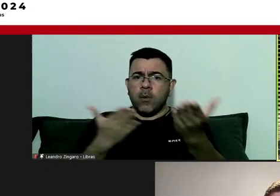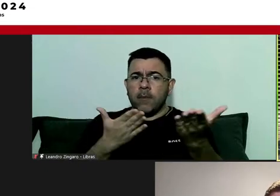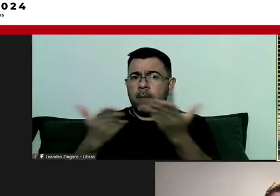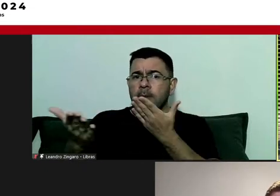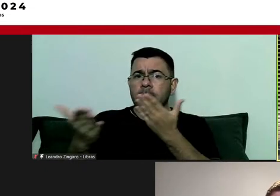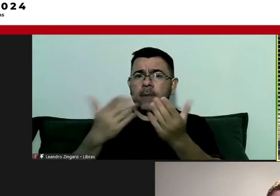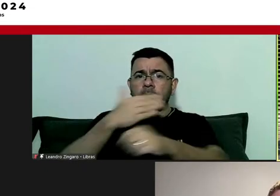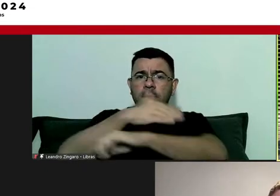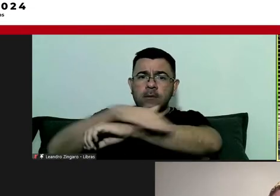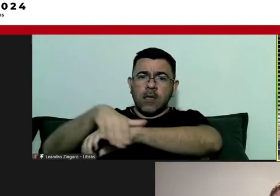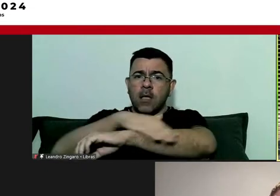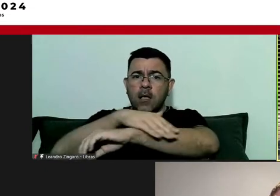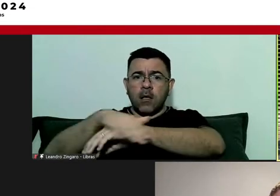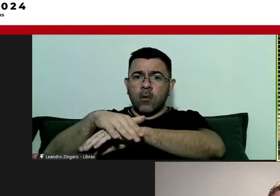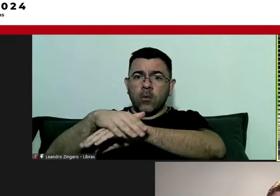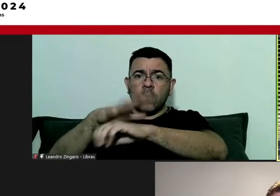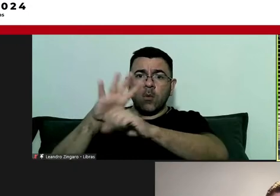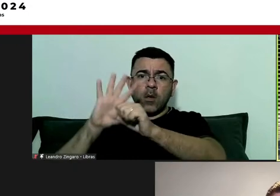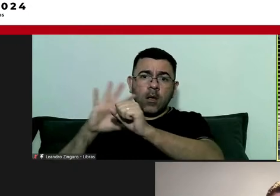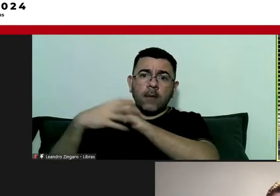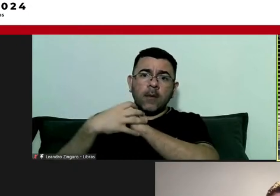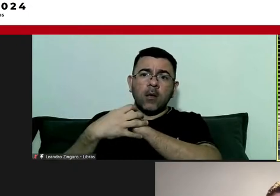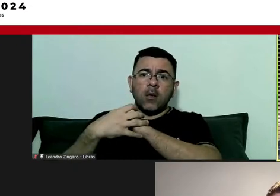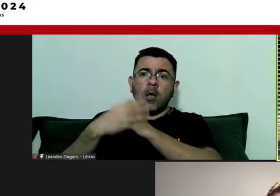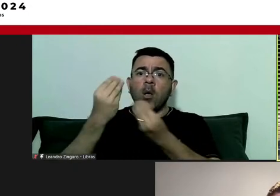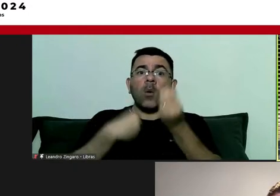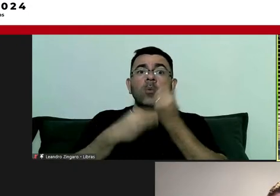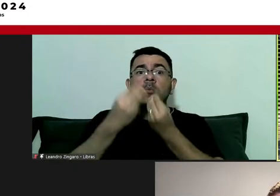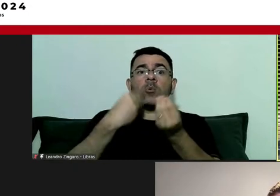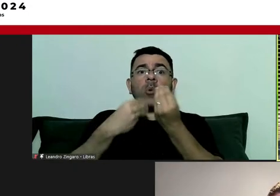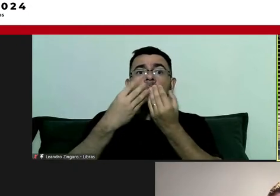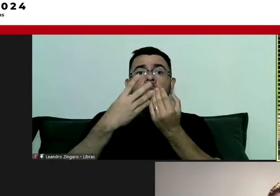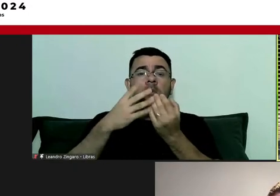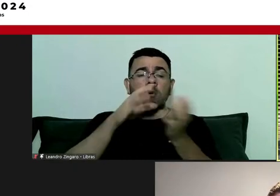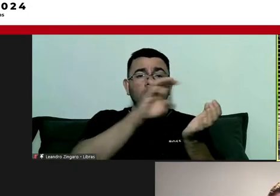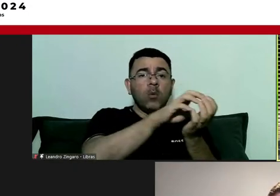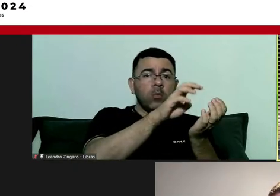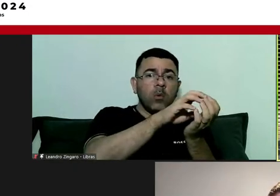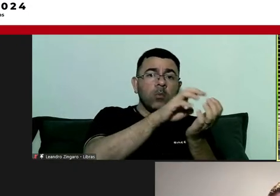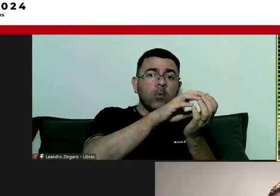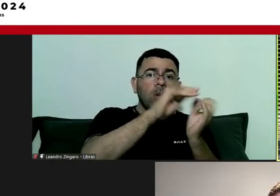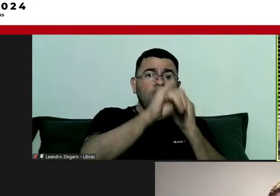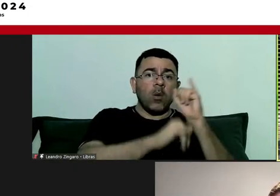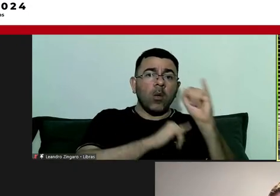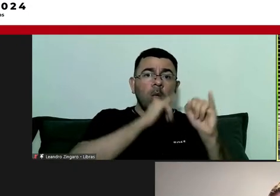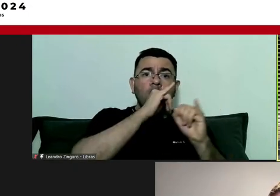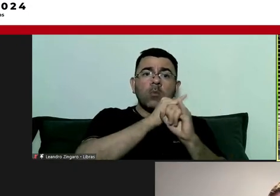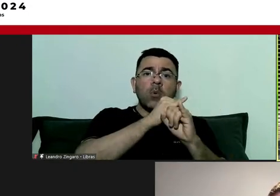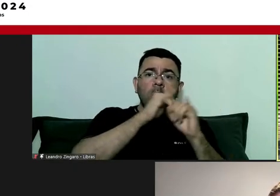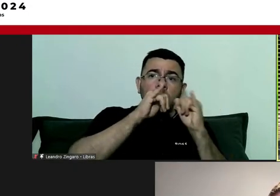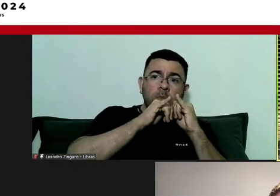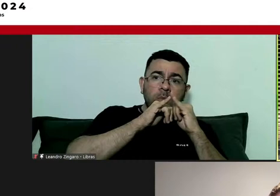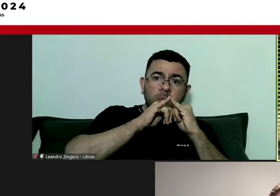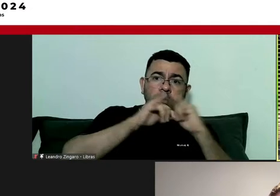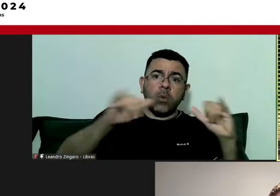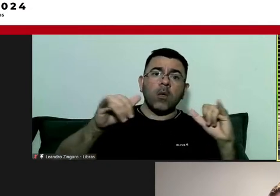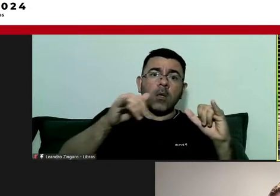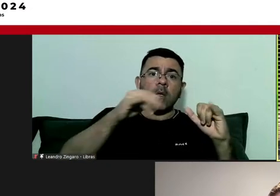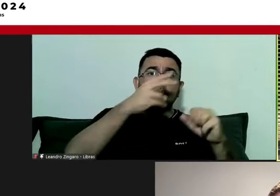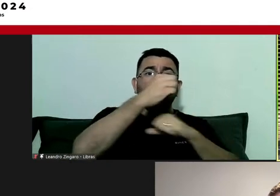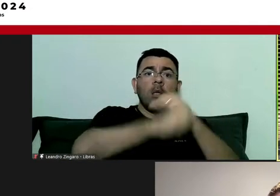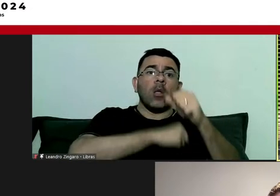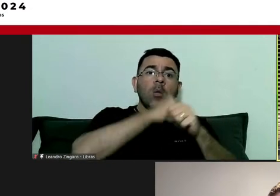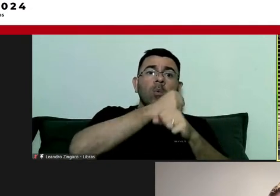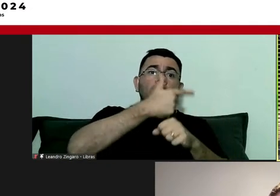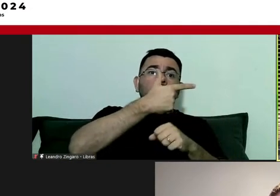prevenção ao Corona como é a experiência no Recife com relação à população que ainda em 2024 tem